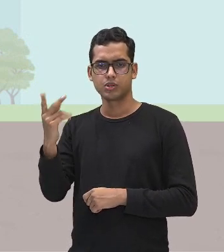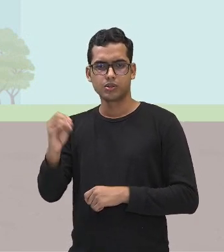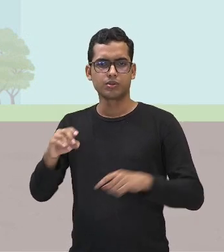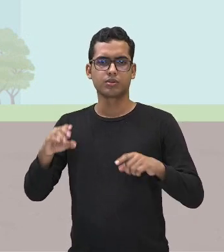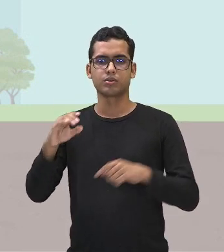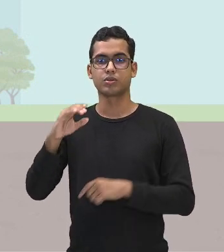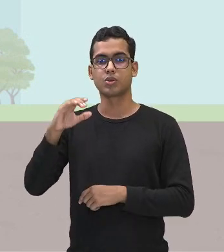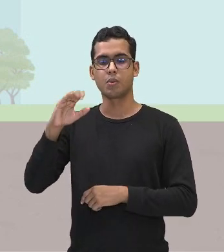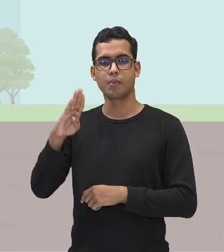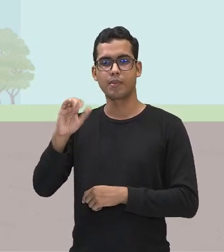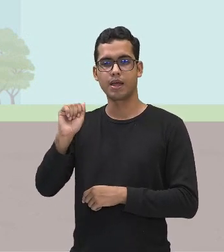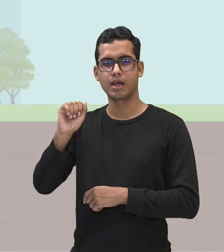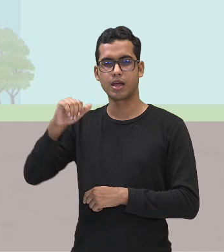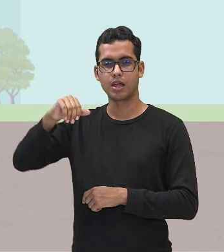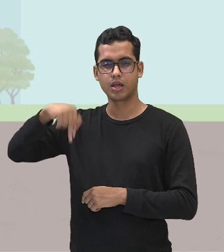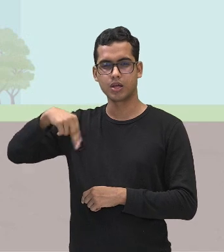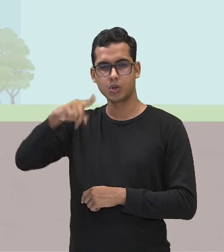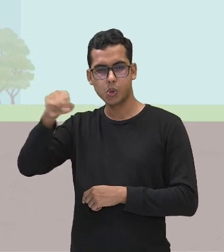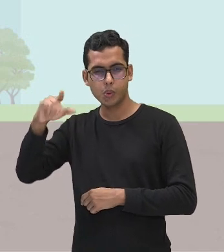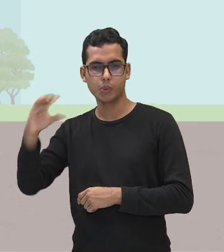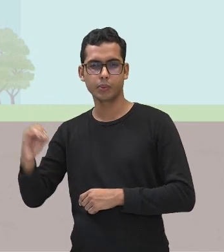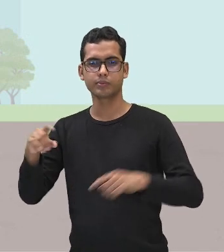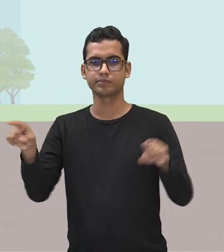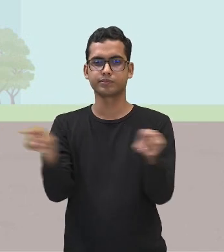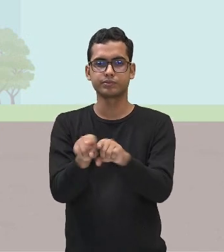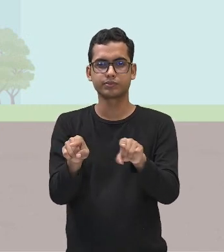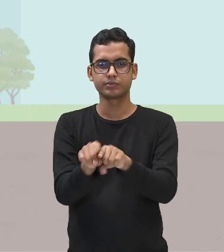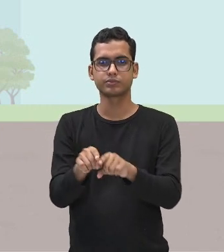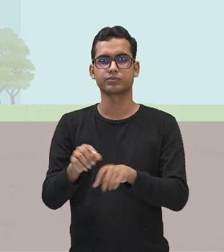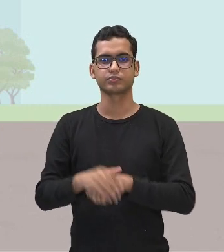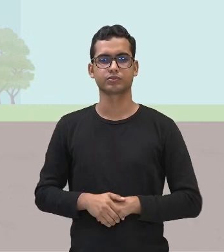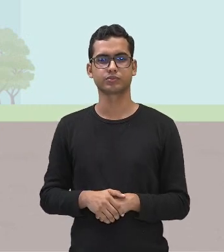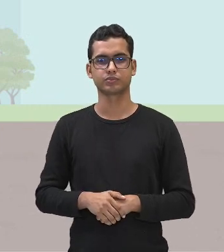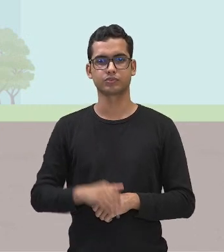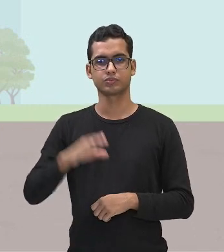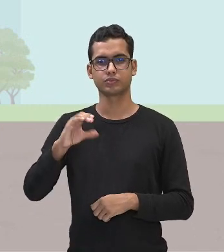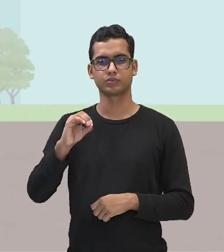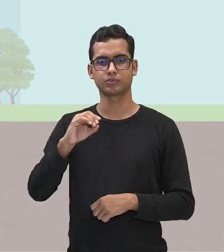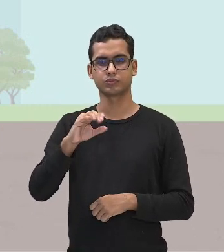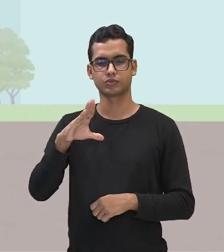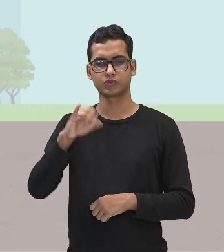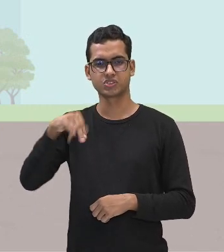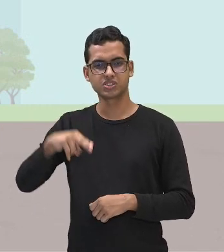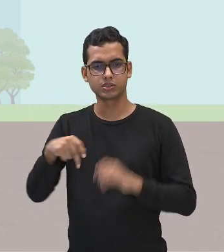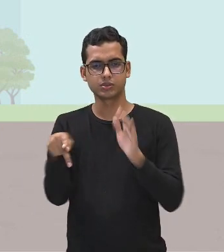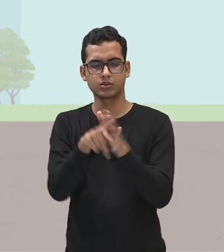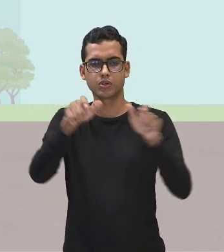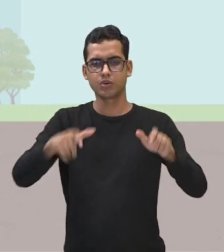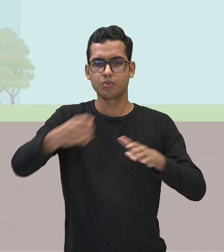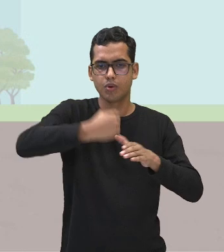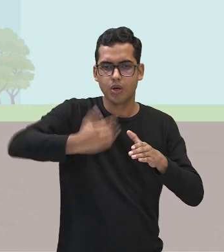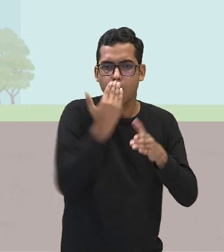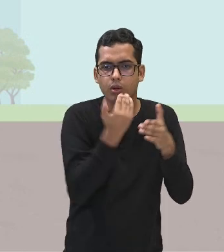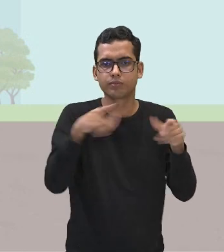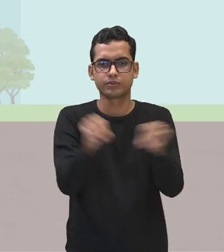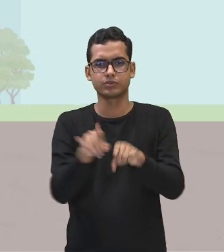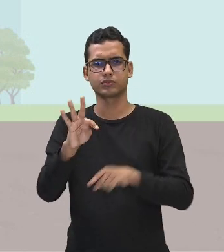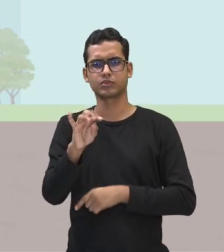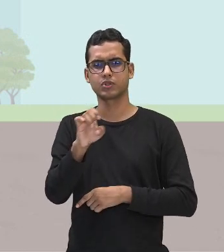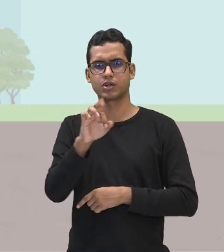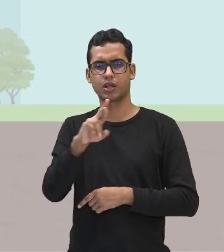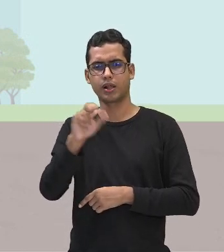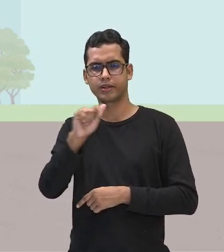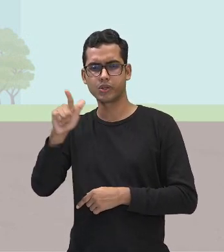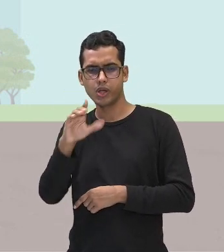la terraça, que é o terraço que as casas podem ter. El garaje, aqui onde está o carro.